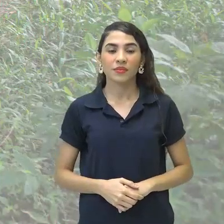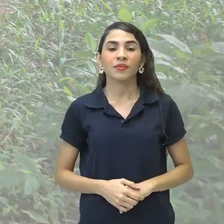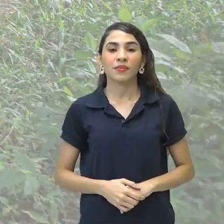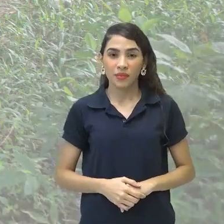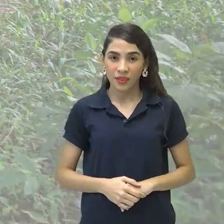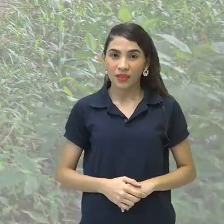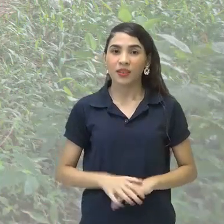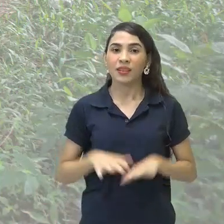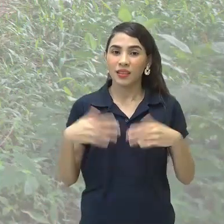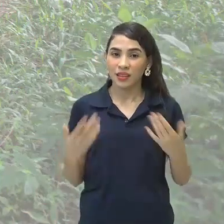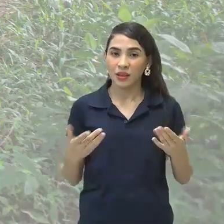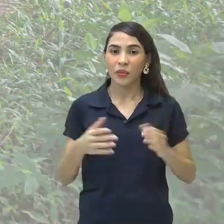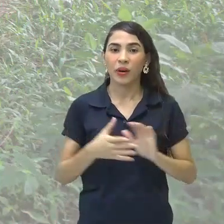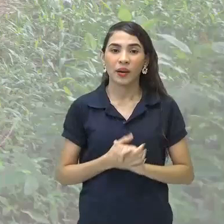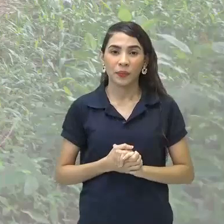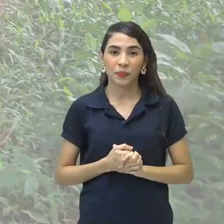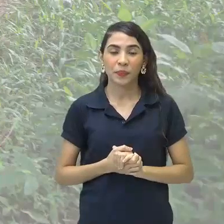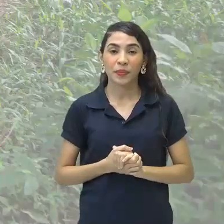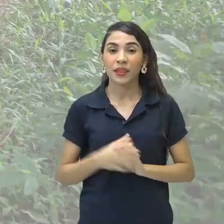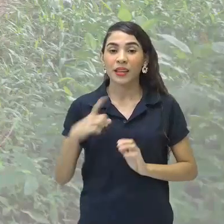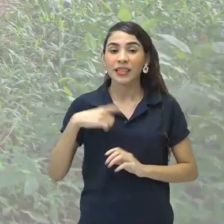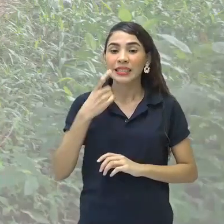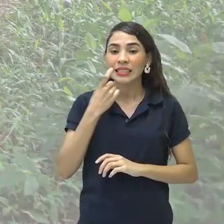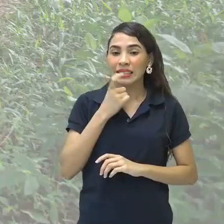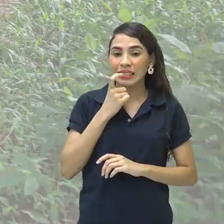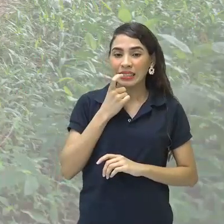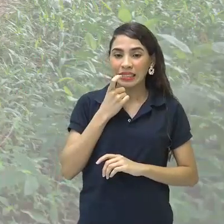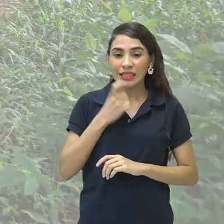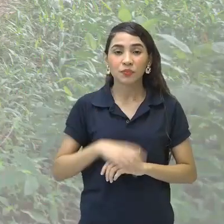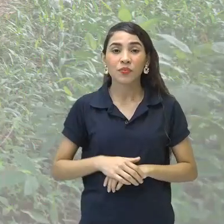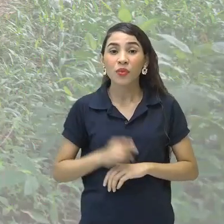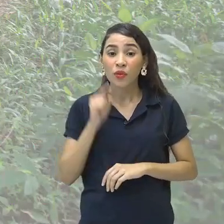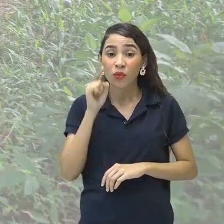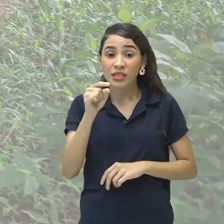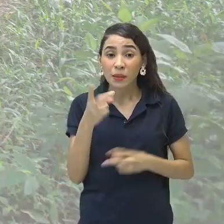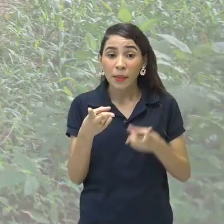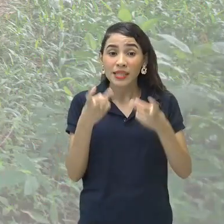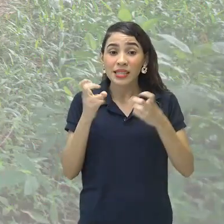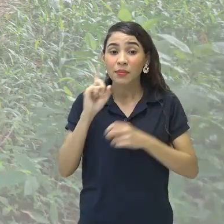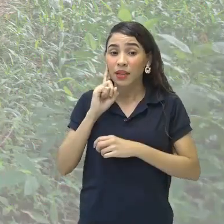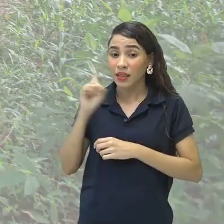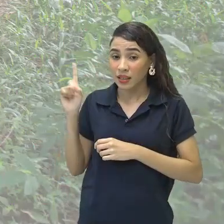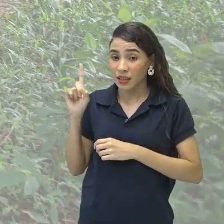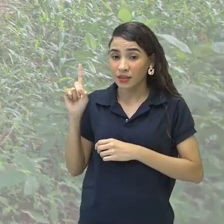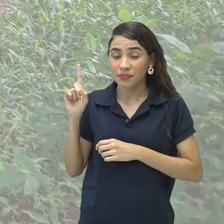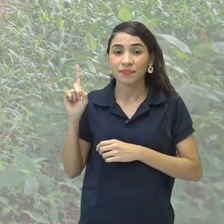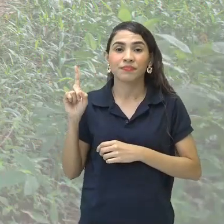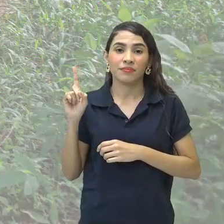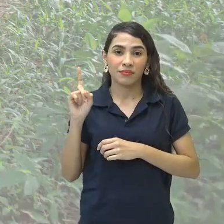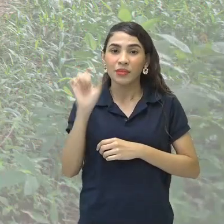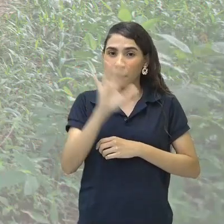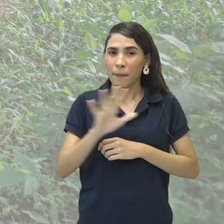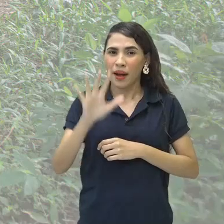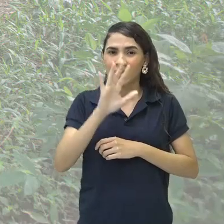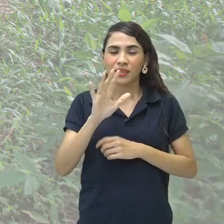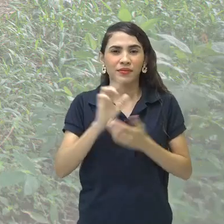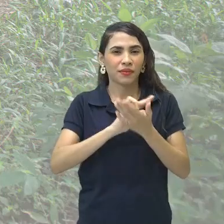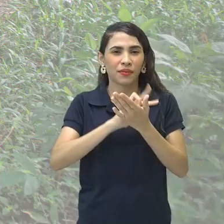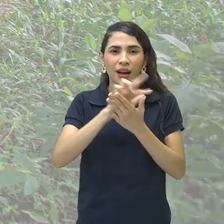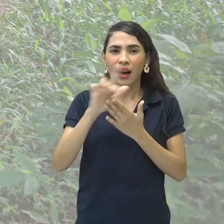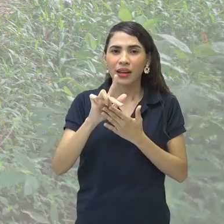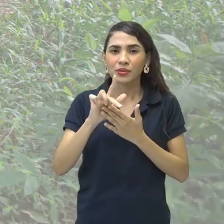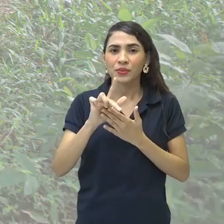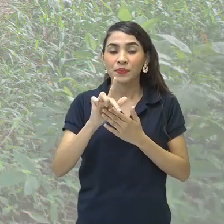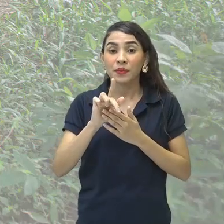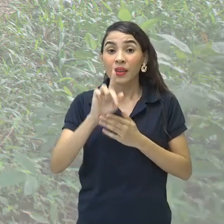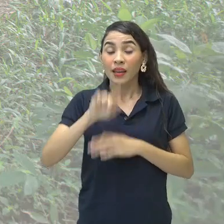Então, nós temos ali plásticos, né? Você consegue ver aí no rio vários plásticos. É importante